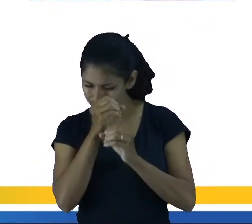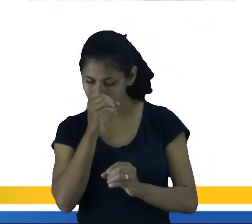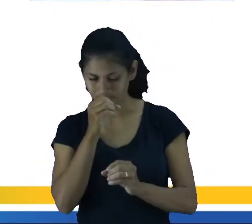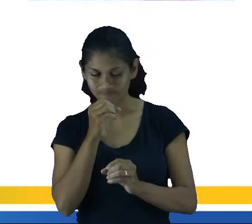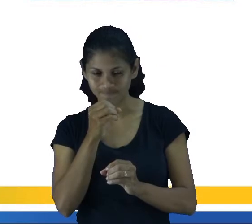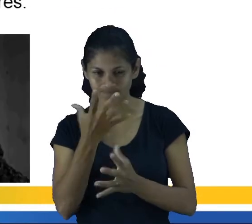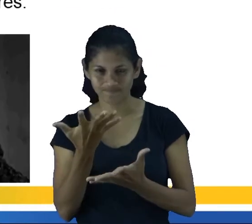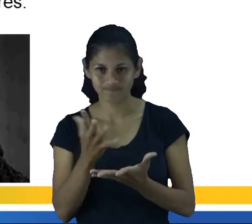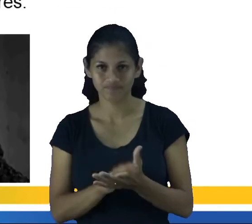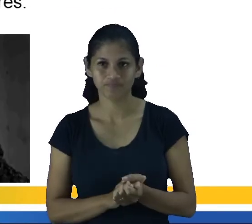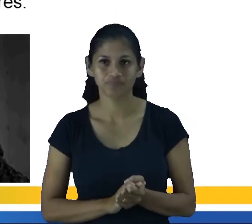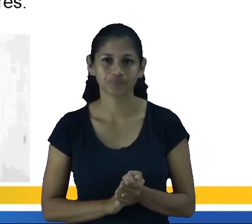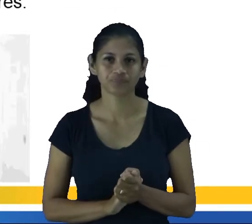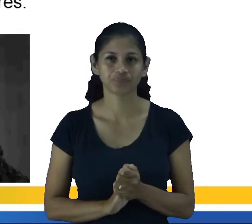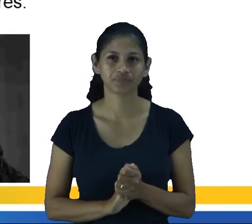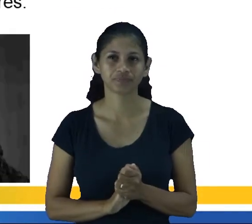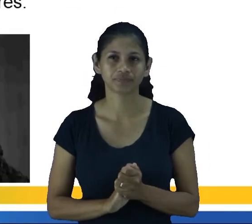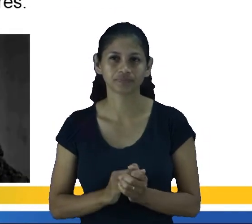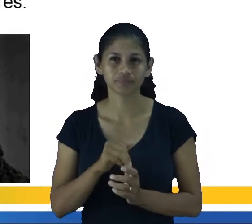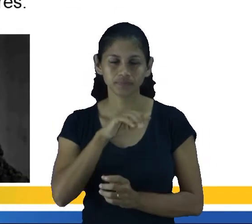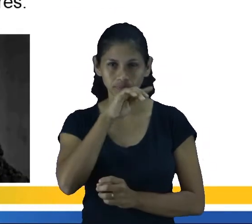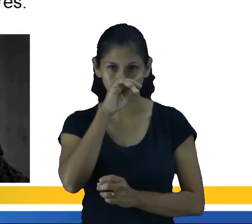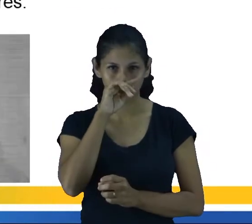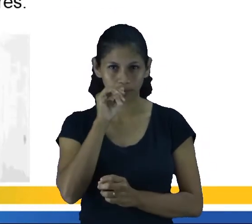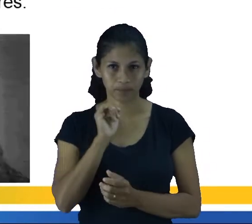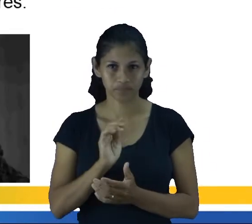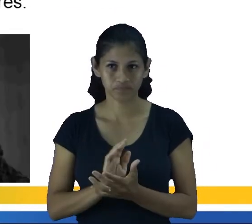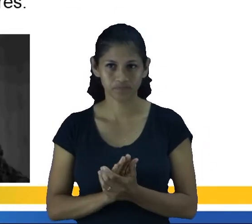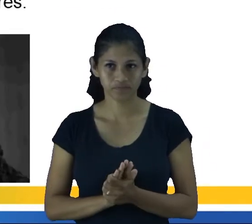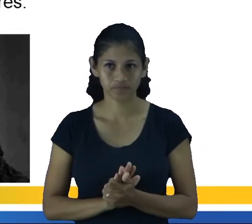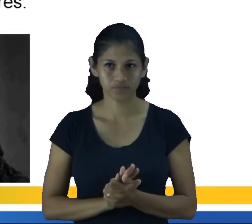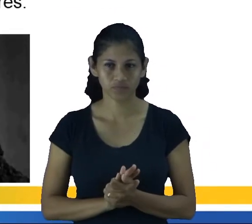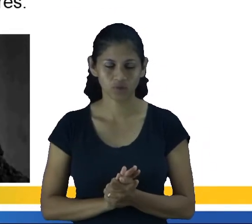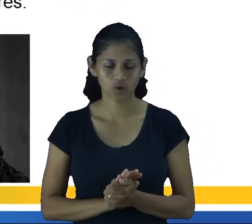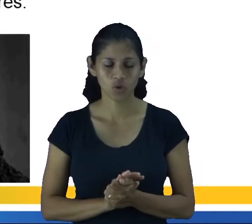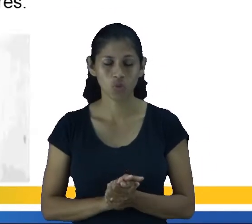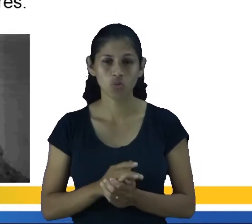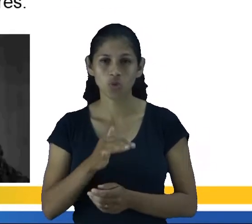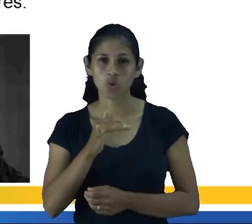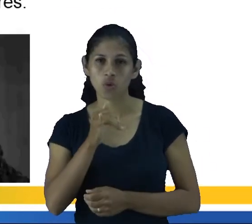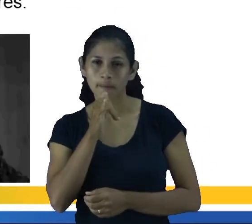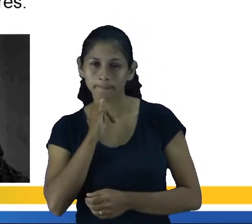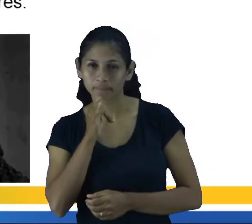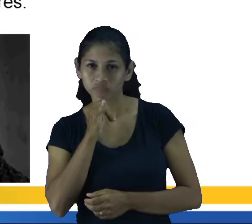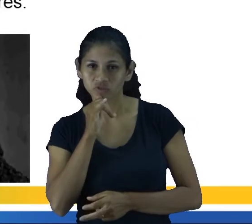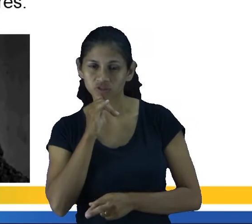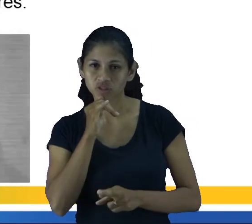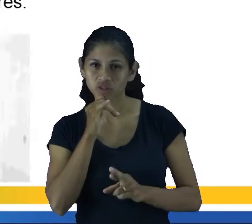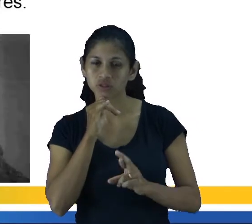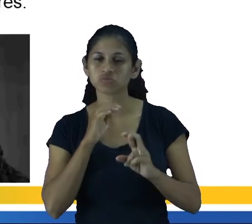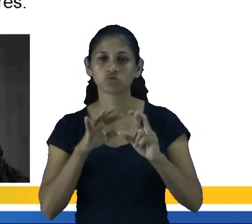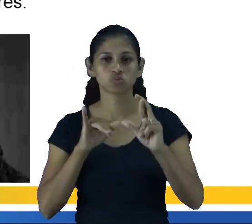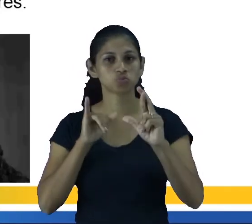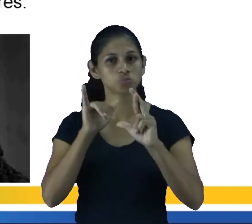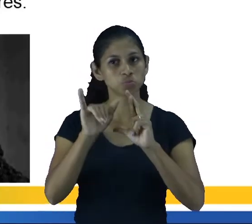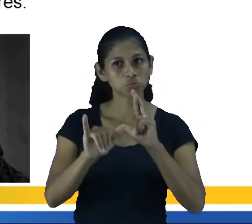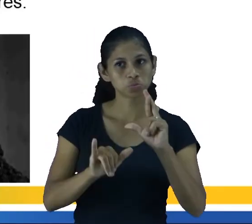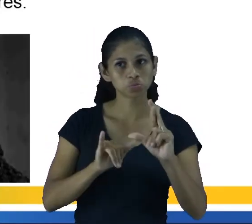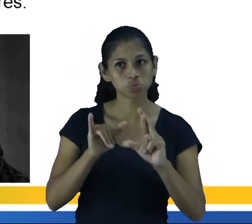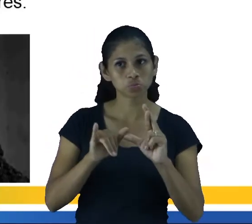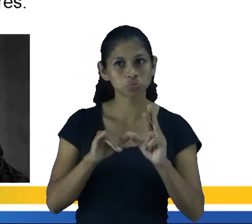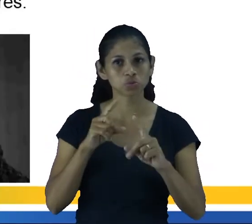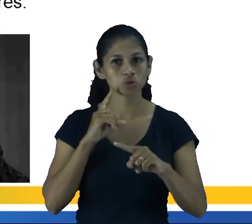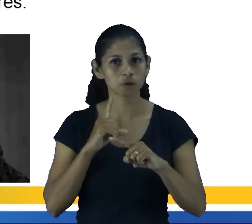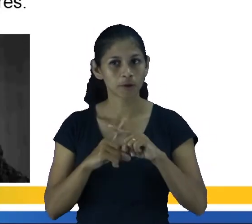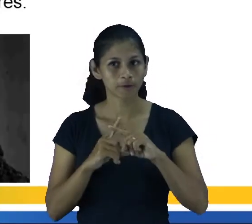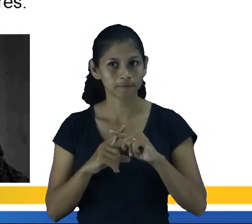de adição. Vamos aqui para um exemplo de uma reação de síntese de adição. Então a gente vai ter o